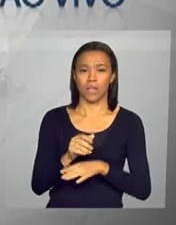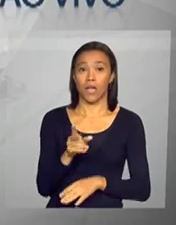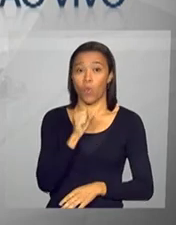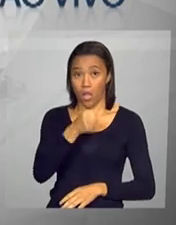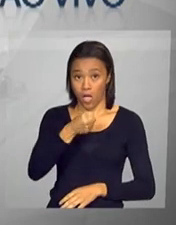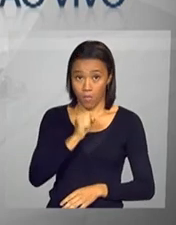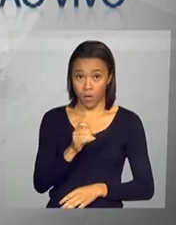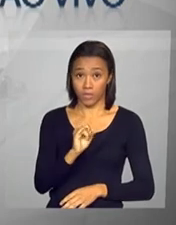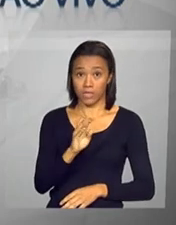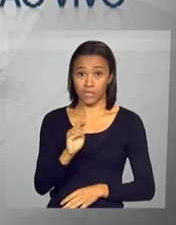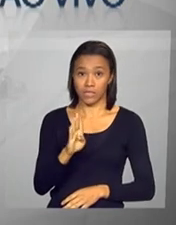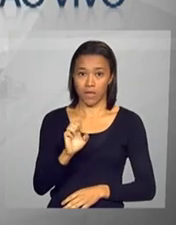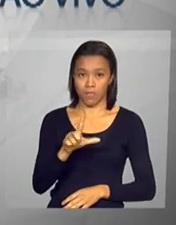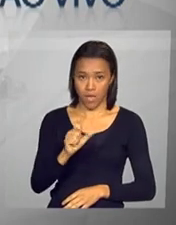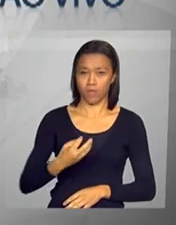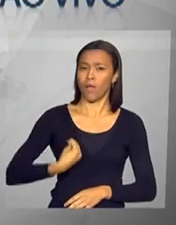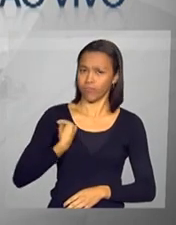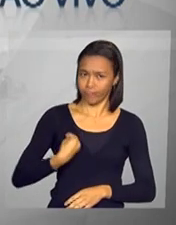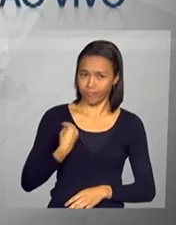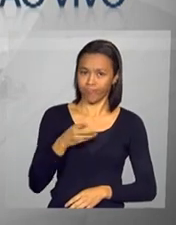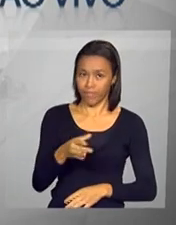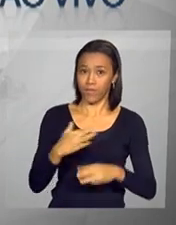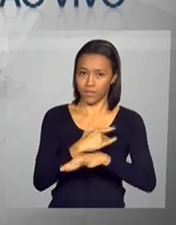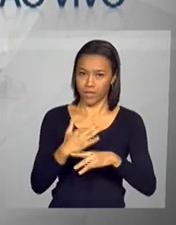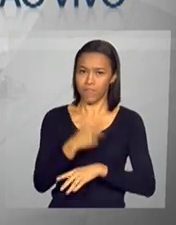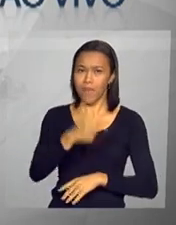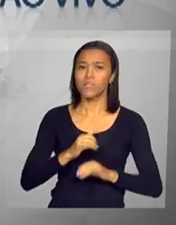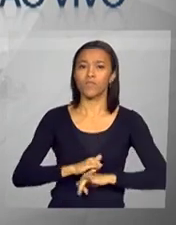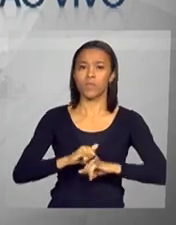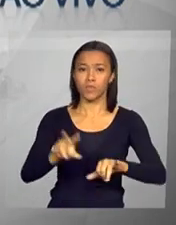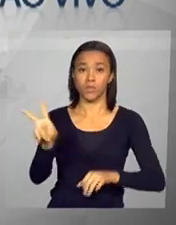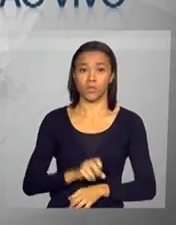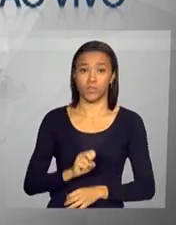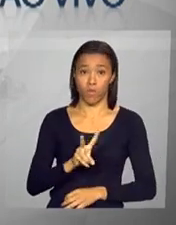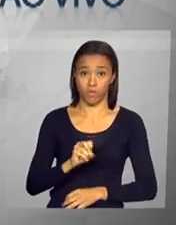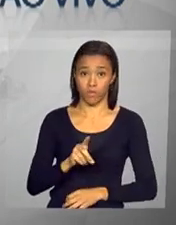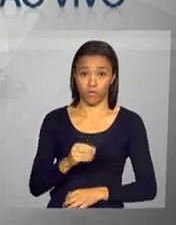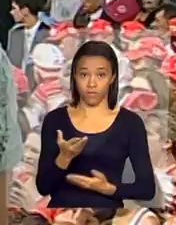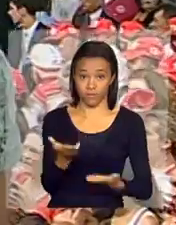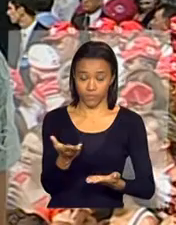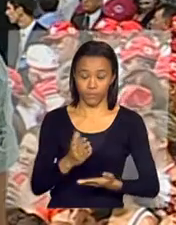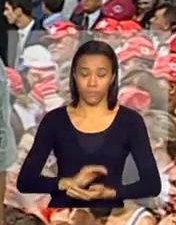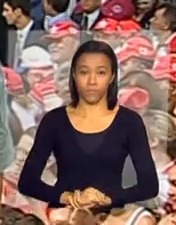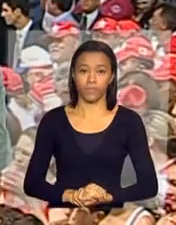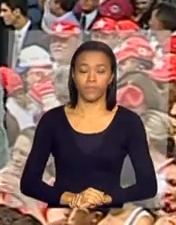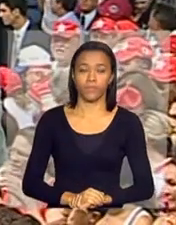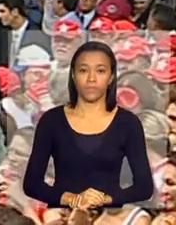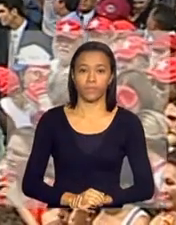Isabela Azevedo, que está em São Julião e tem outras informações ao vivo. Isabela?